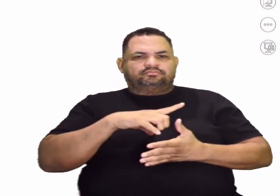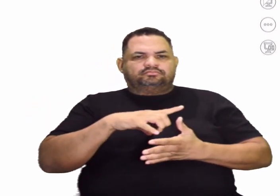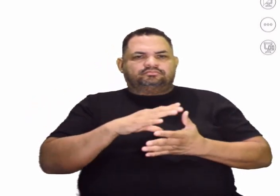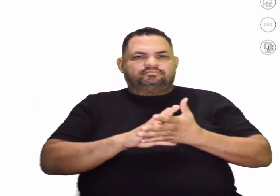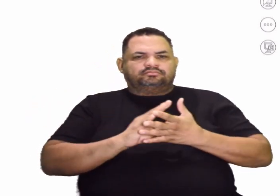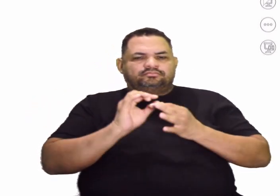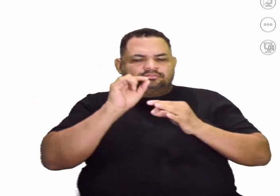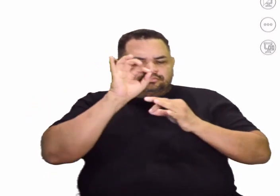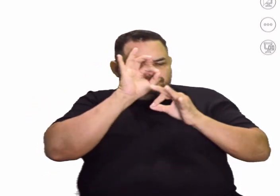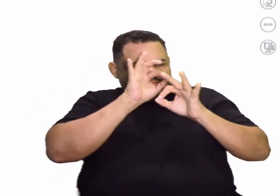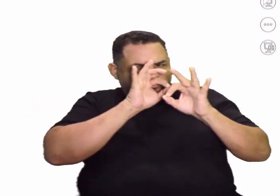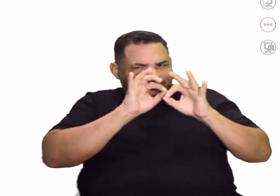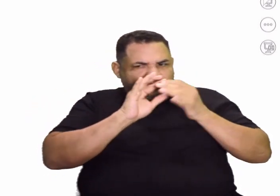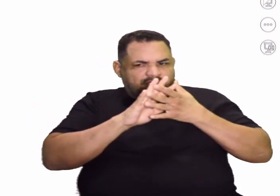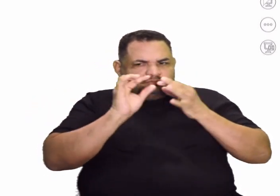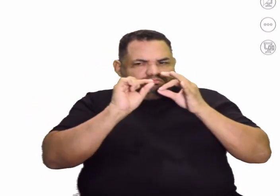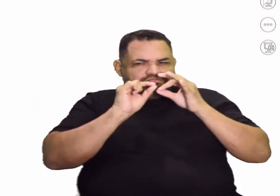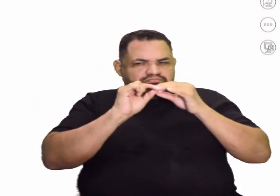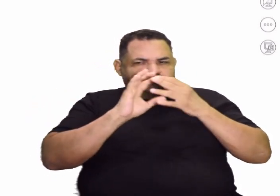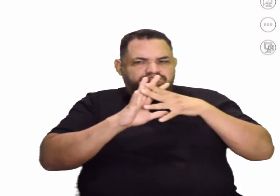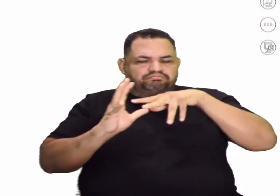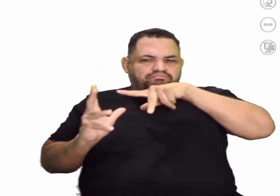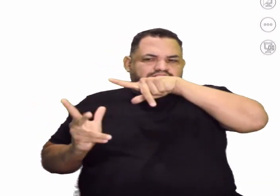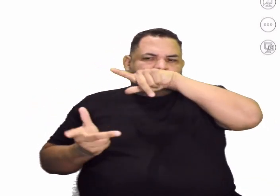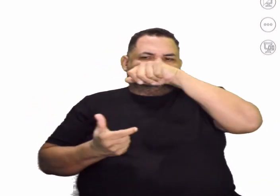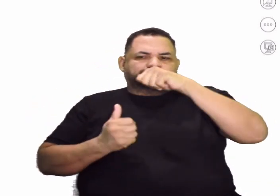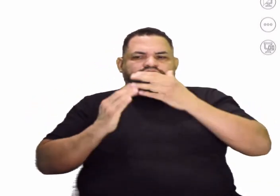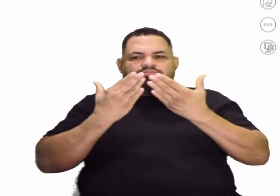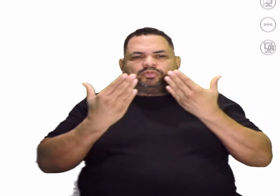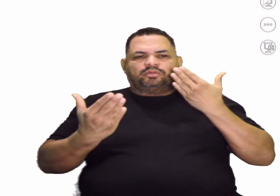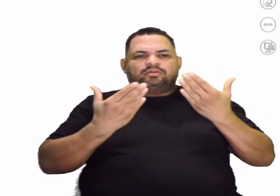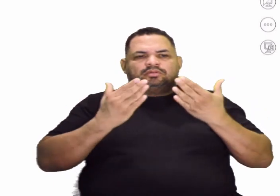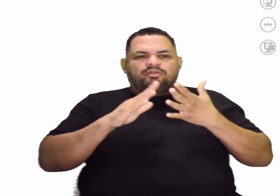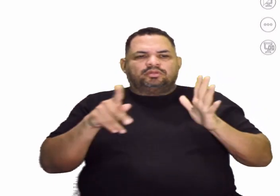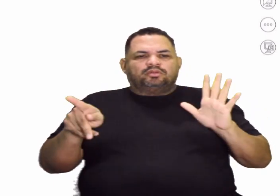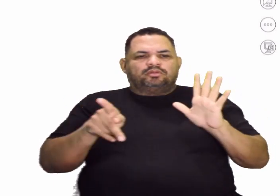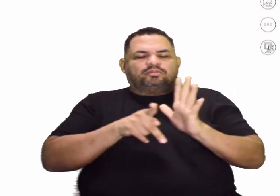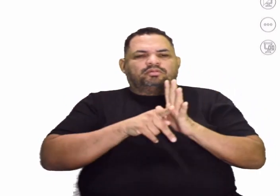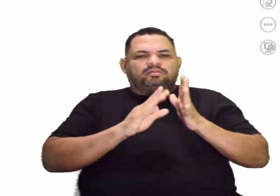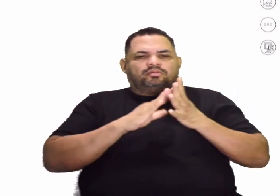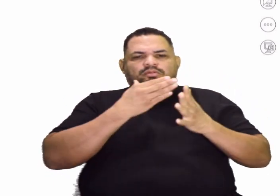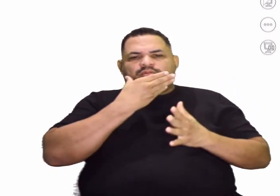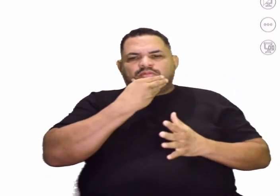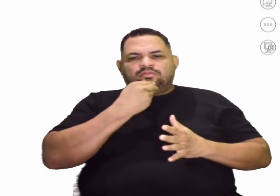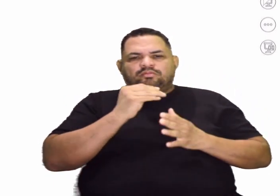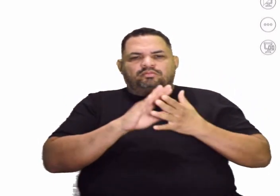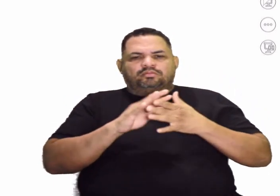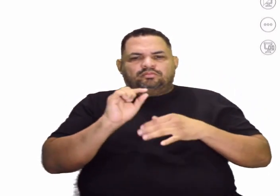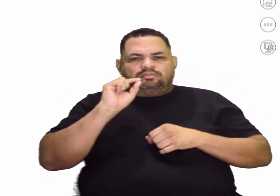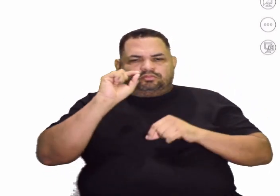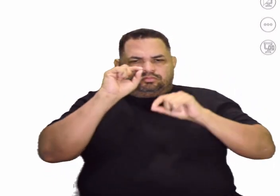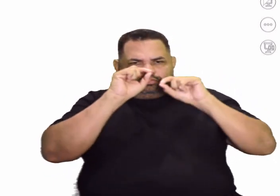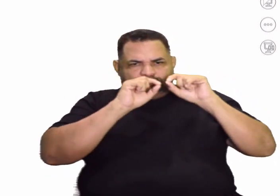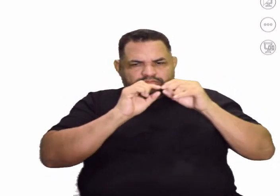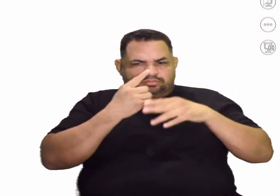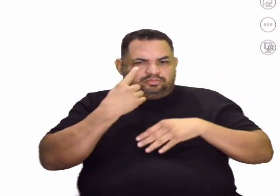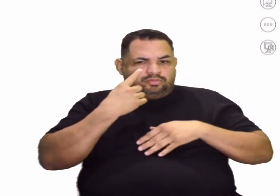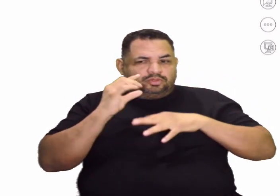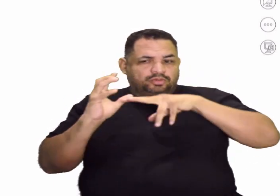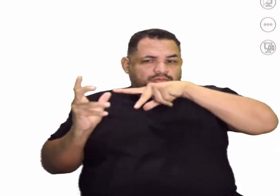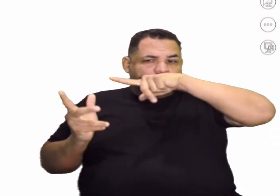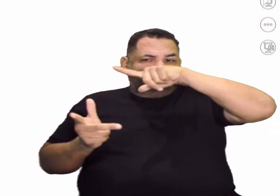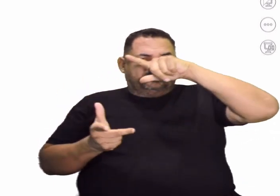homem como um microcosmo no universo. O próprio homem como expressão do universo,